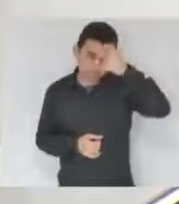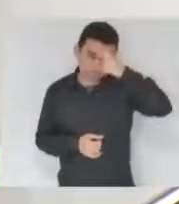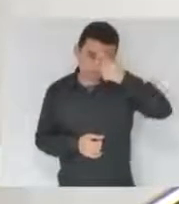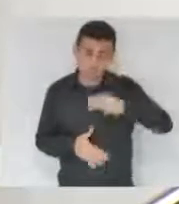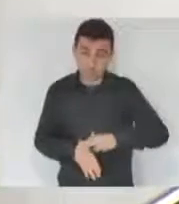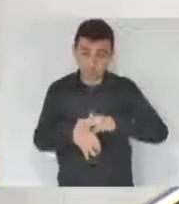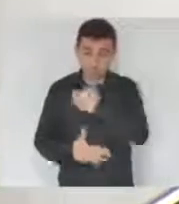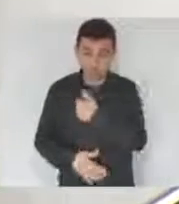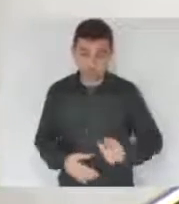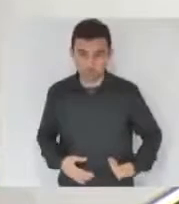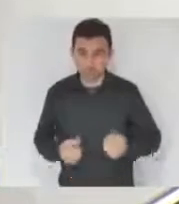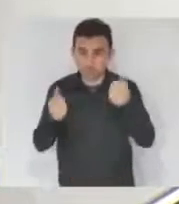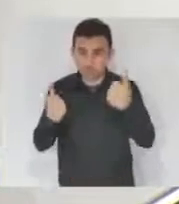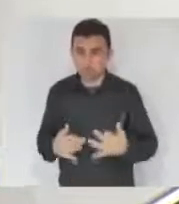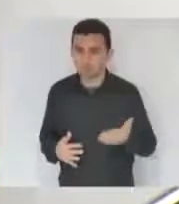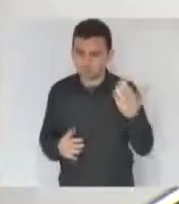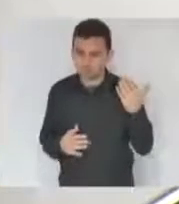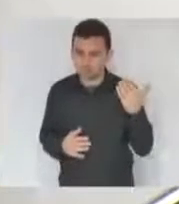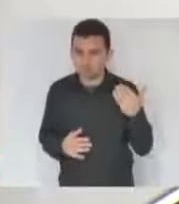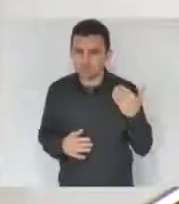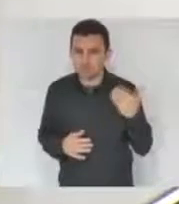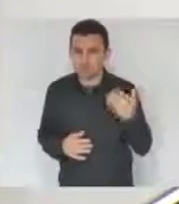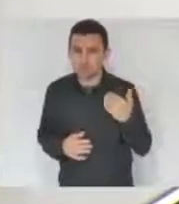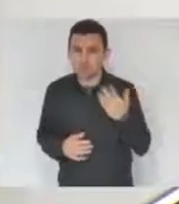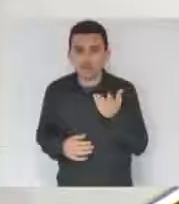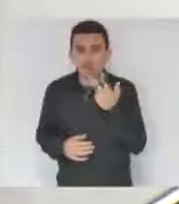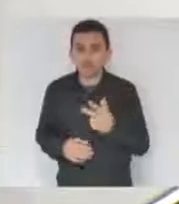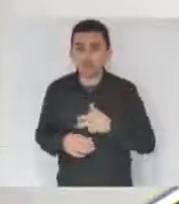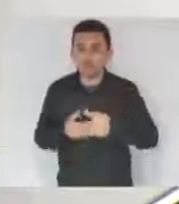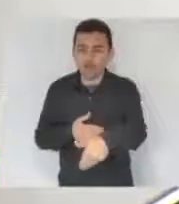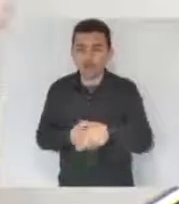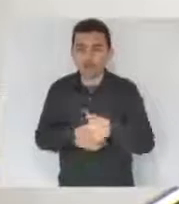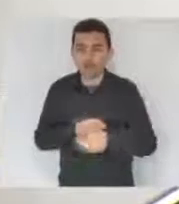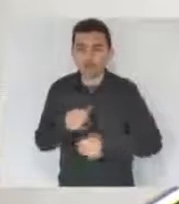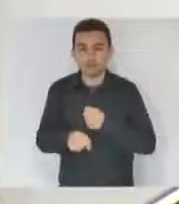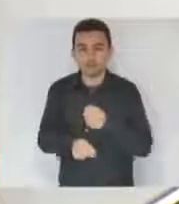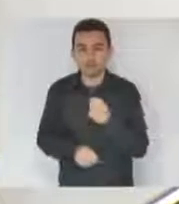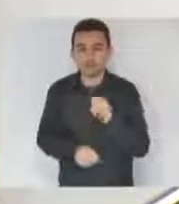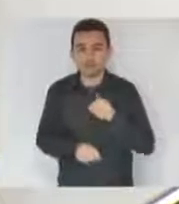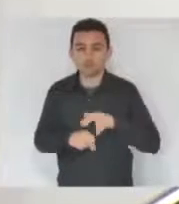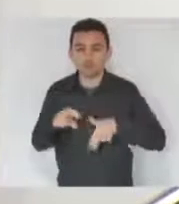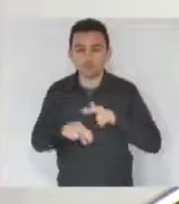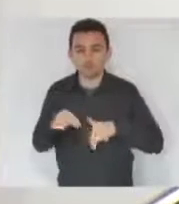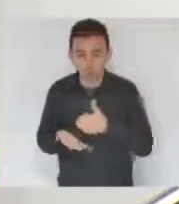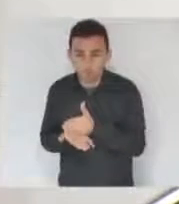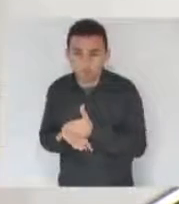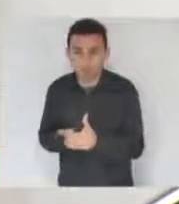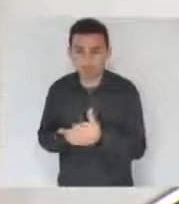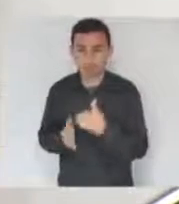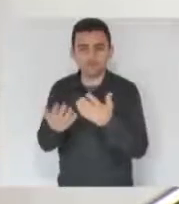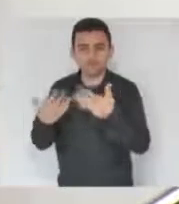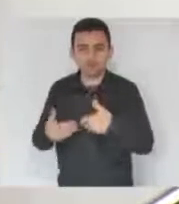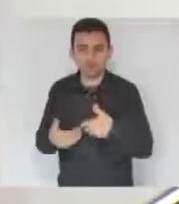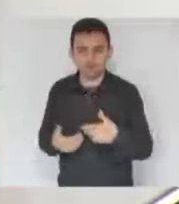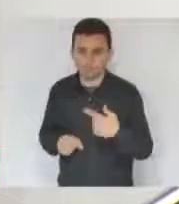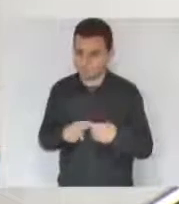governo, a última vez que eu me manifestei sobre isso, dizendo que em junho do ano que vem vai botar a funcionar o centro de eventos. Será porque é